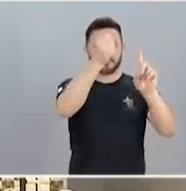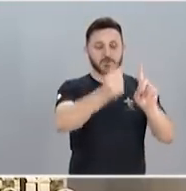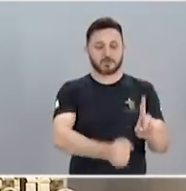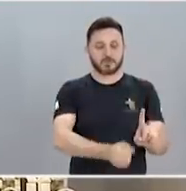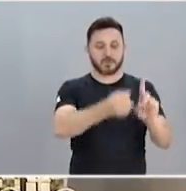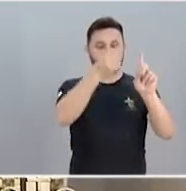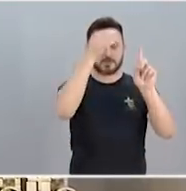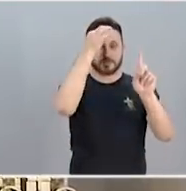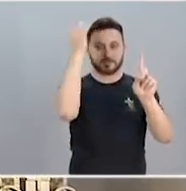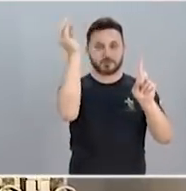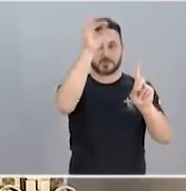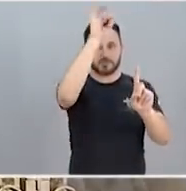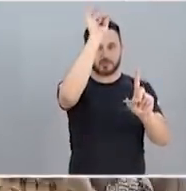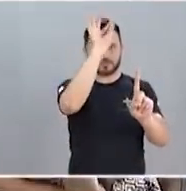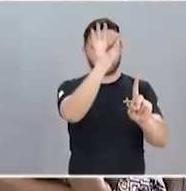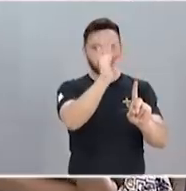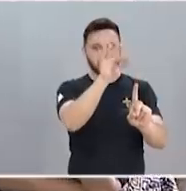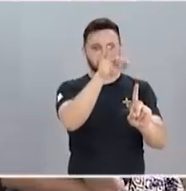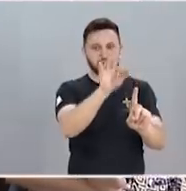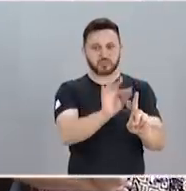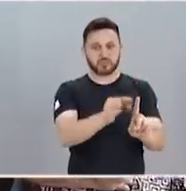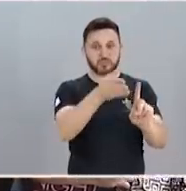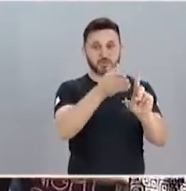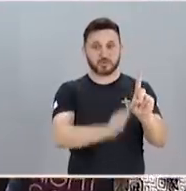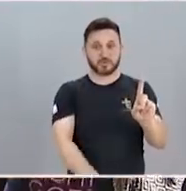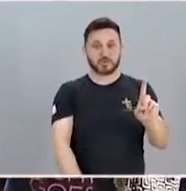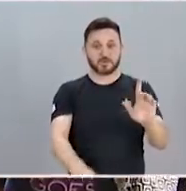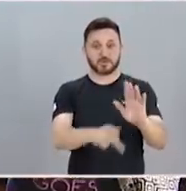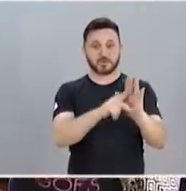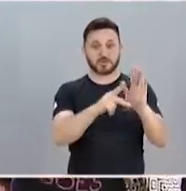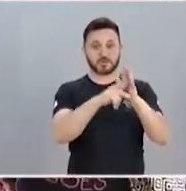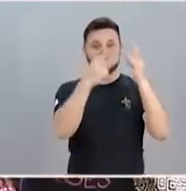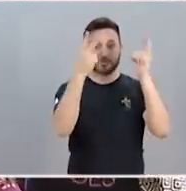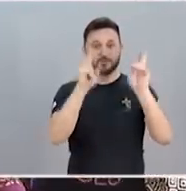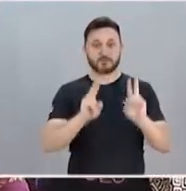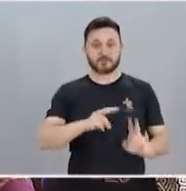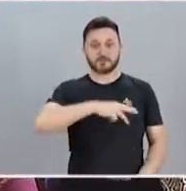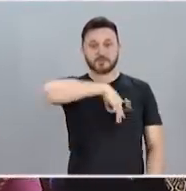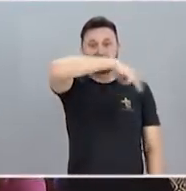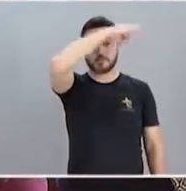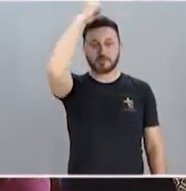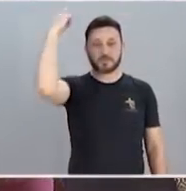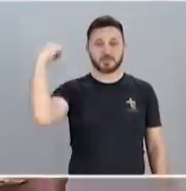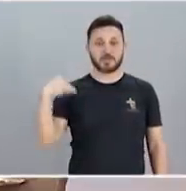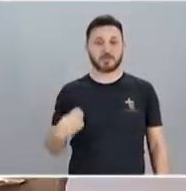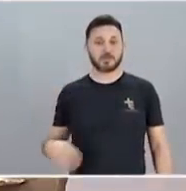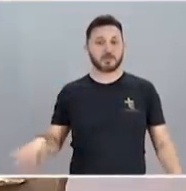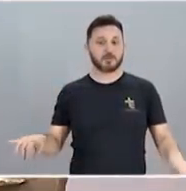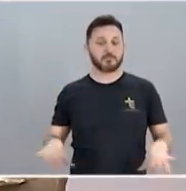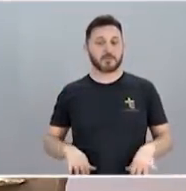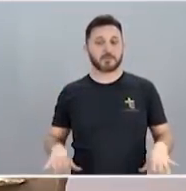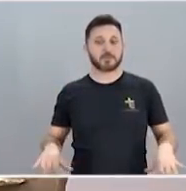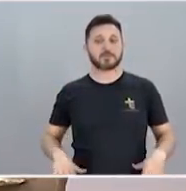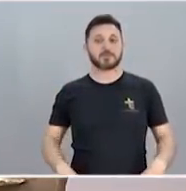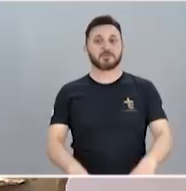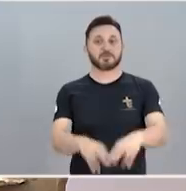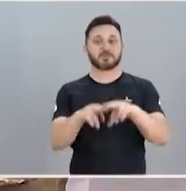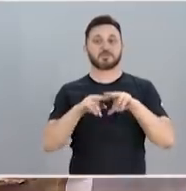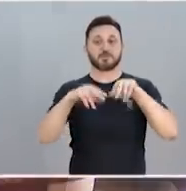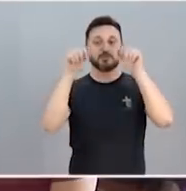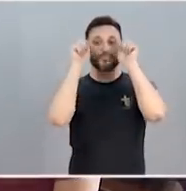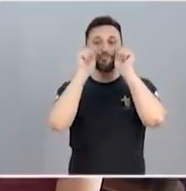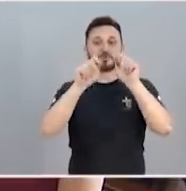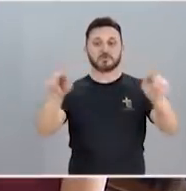pelo poder do Espírito Santo, nasceu da Virgem Maria,